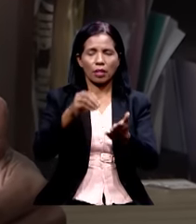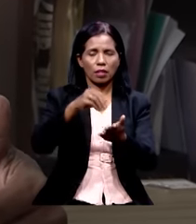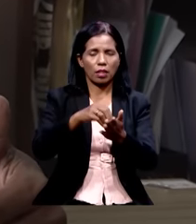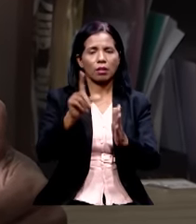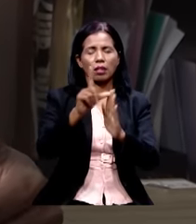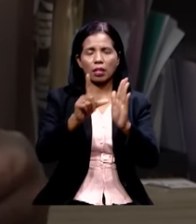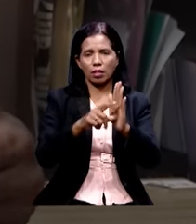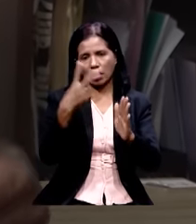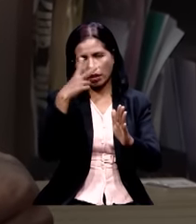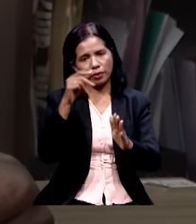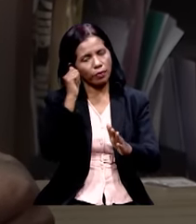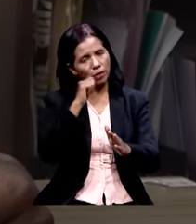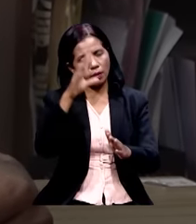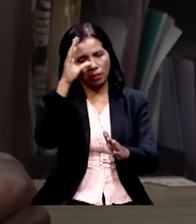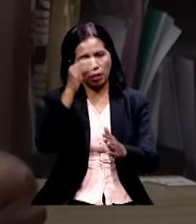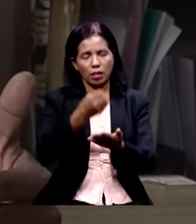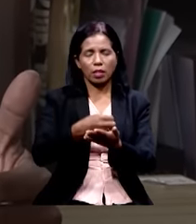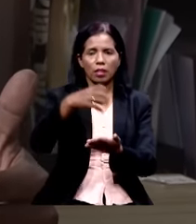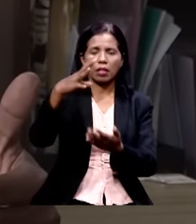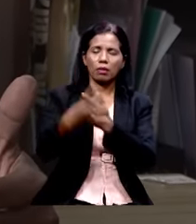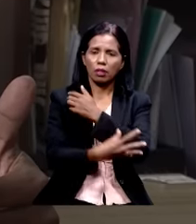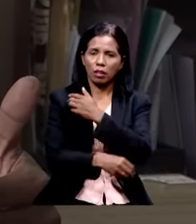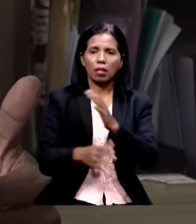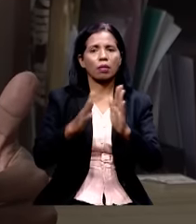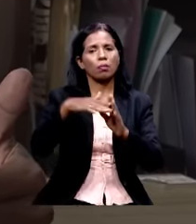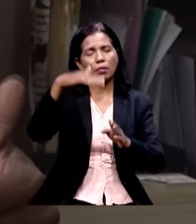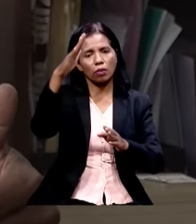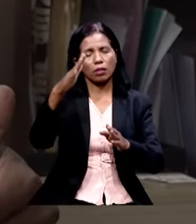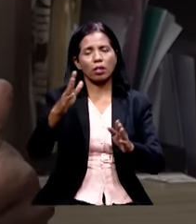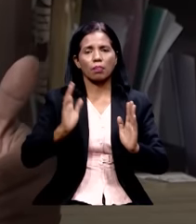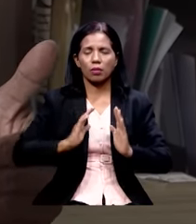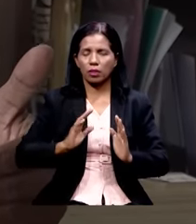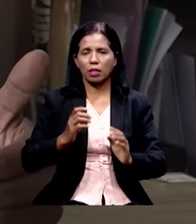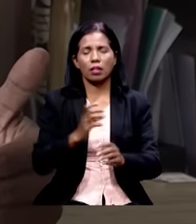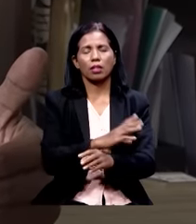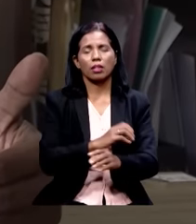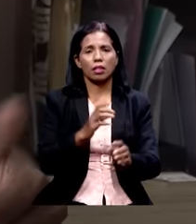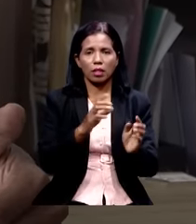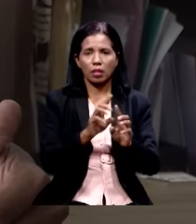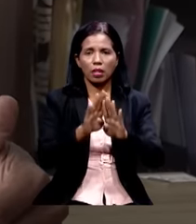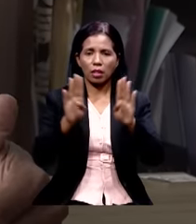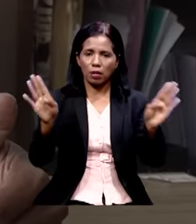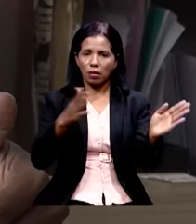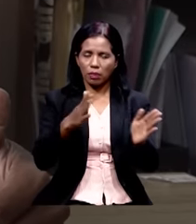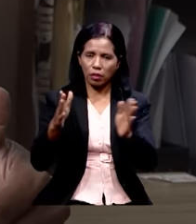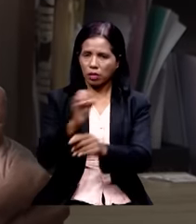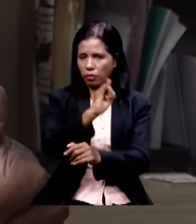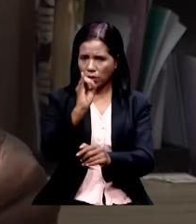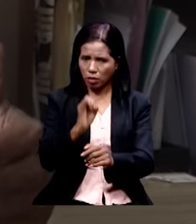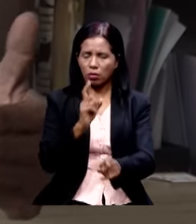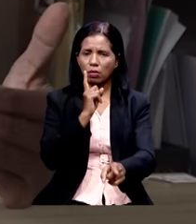larenia feito, que a minha mãe é rico, que aqui é que vai que sede. Da maneira, tem que logo o processo de investigação e de